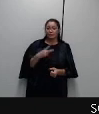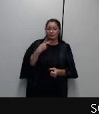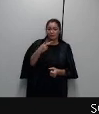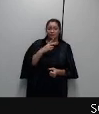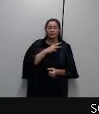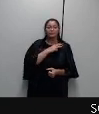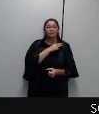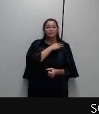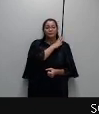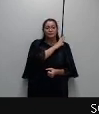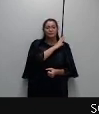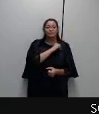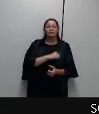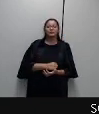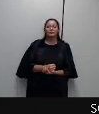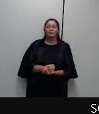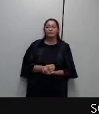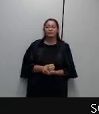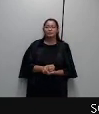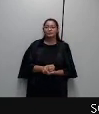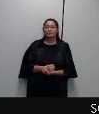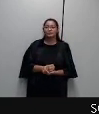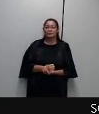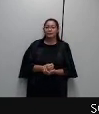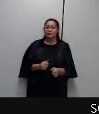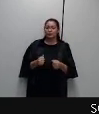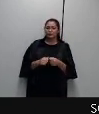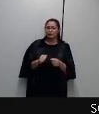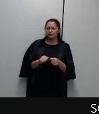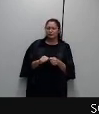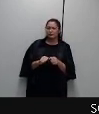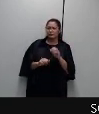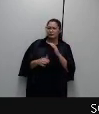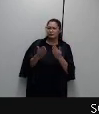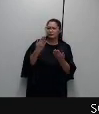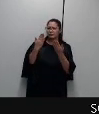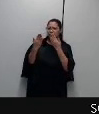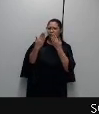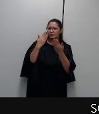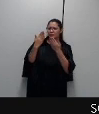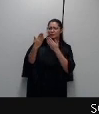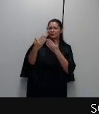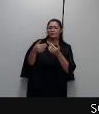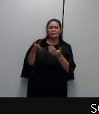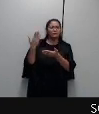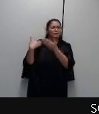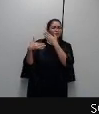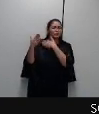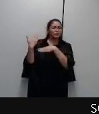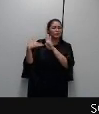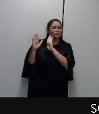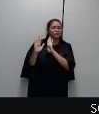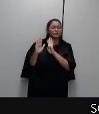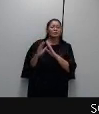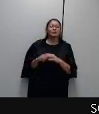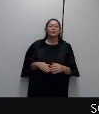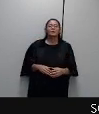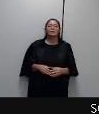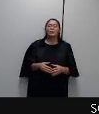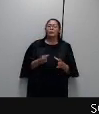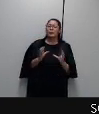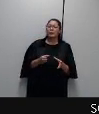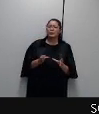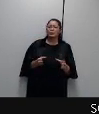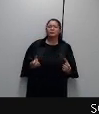é um processo que tem um feito semelhante e foi julgado há um bom tempo é quando a turma tinha uma composição